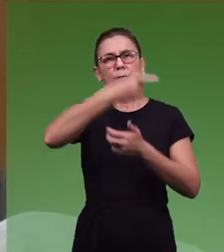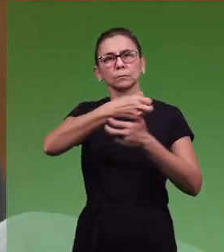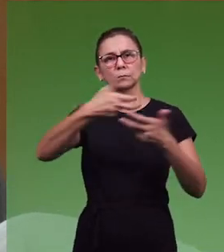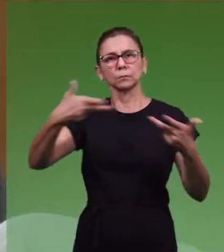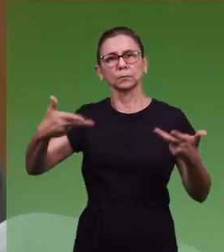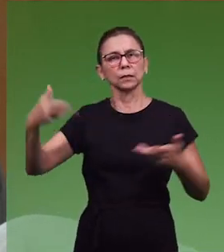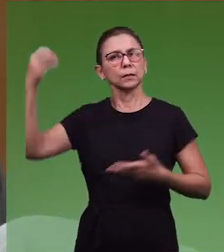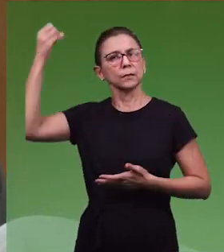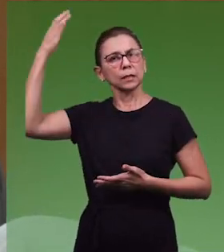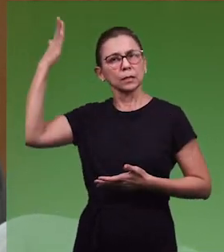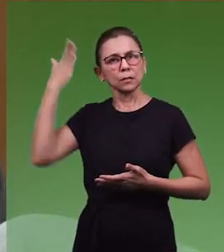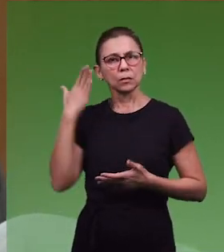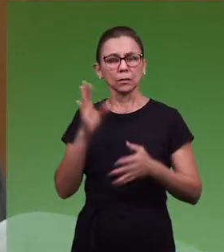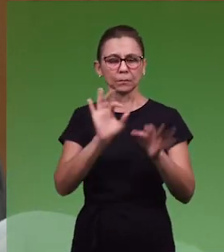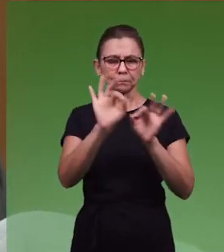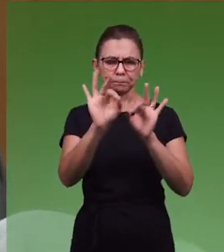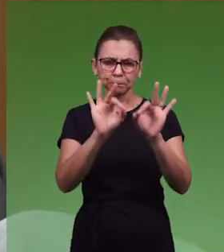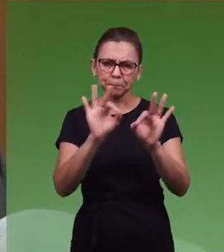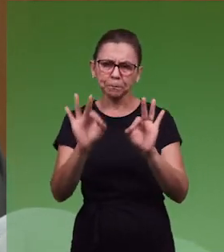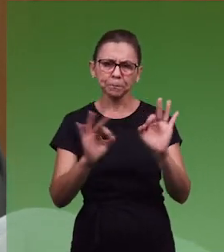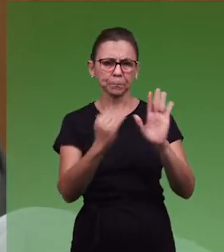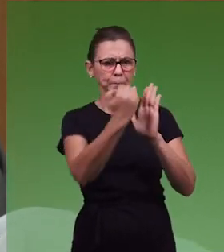são colocados em ordem